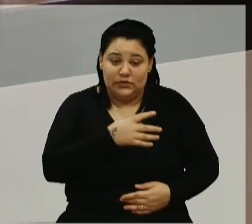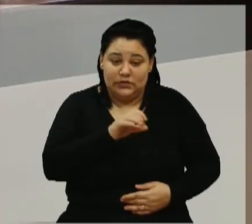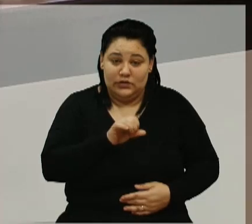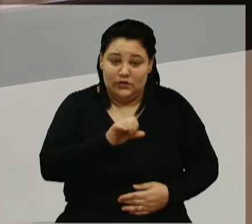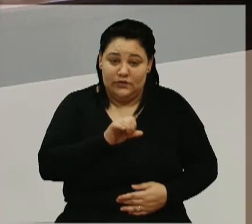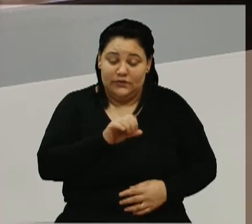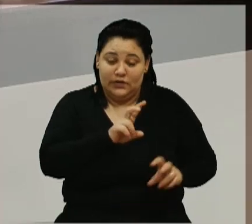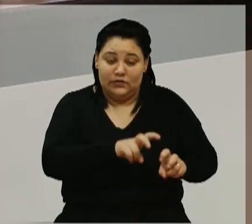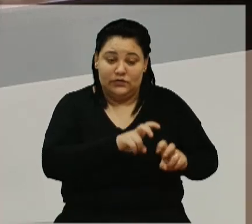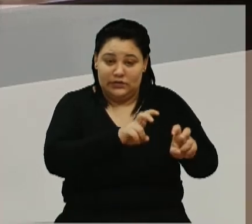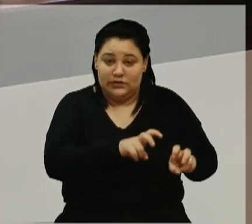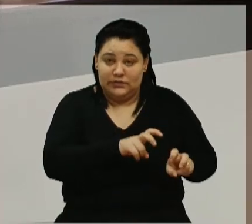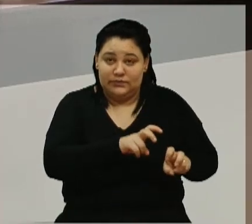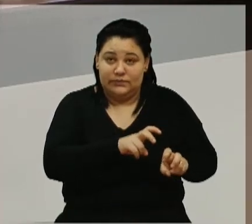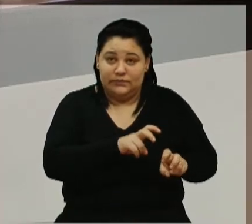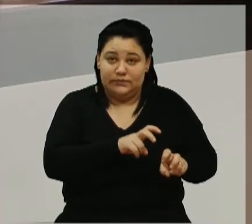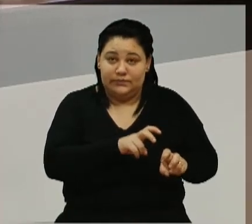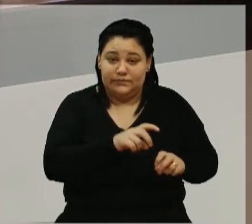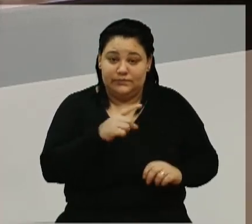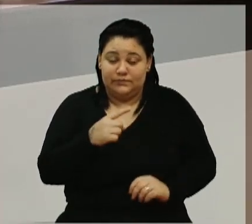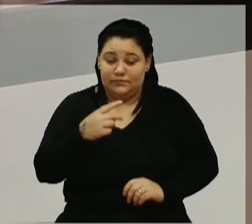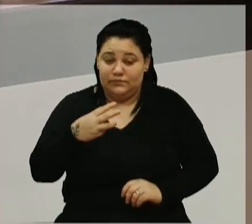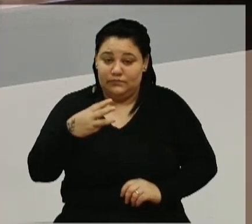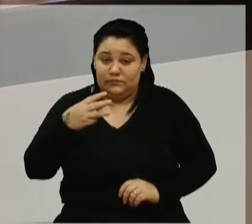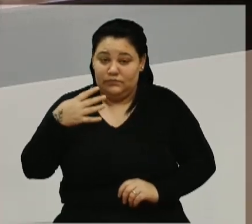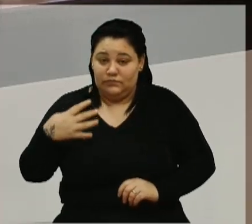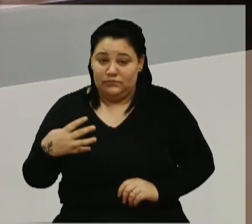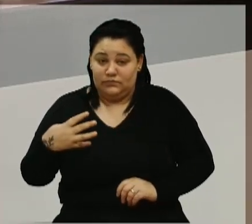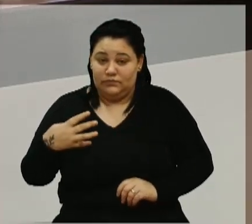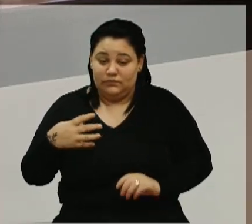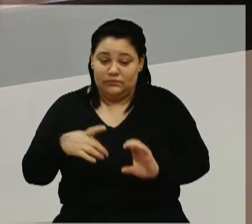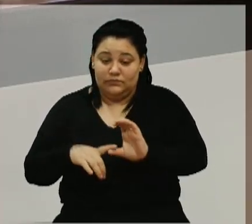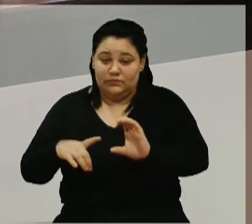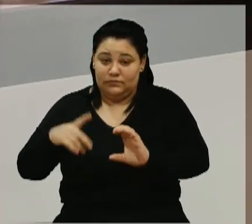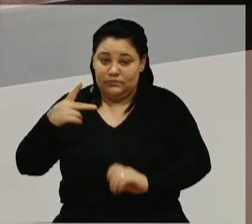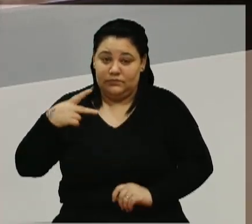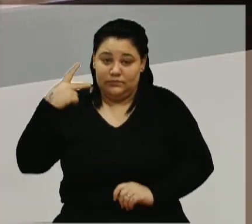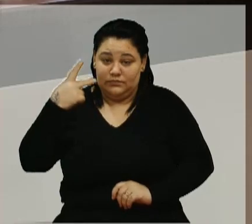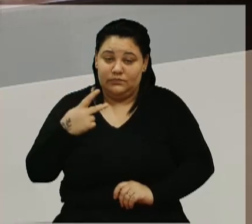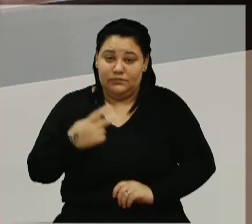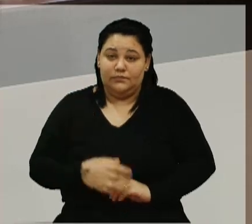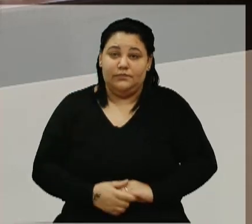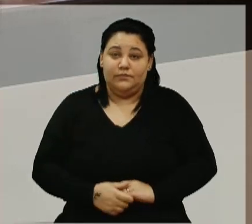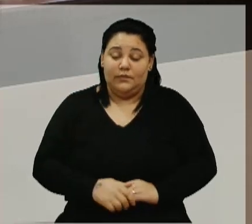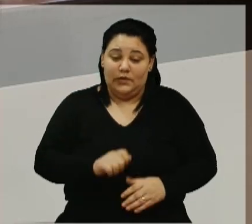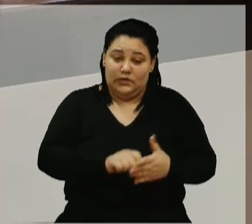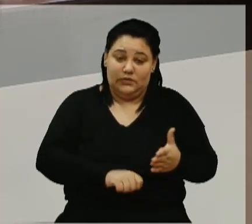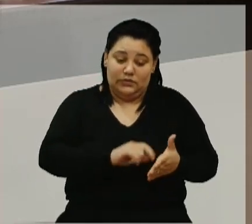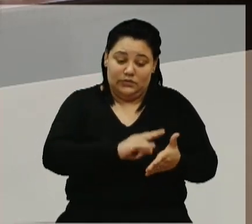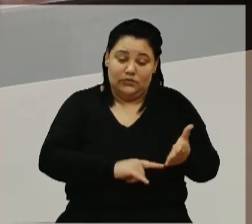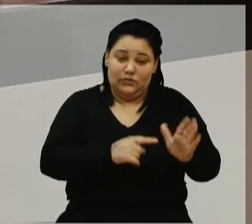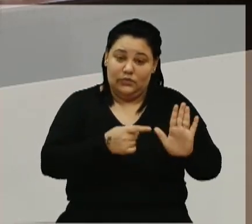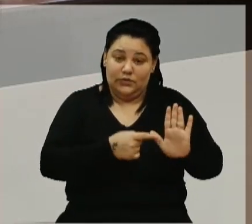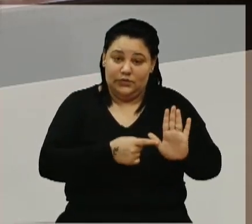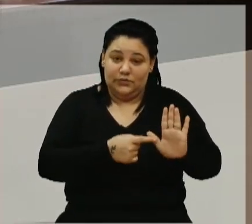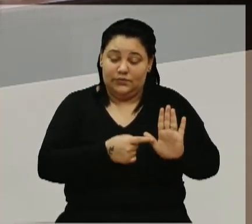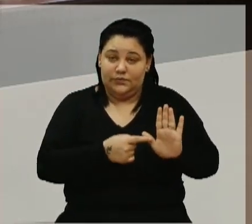da colonização e 134 da emancipação política, assinado por